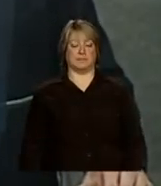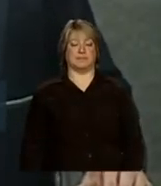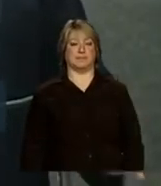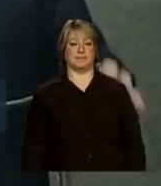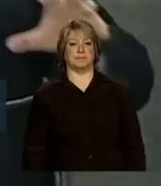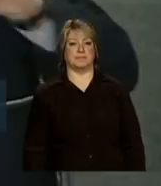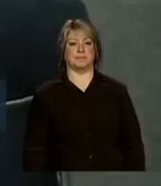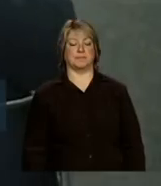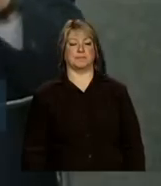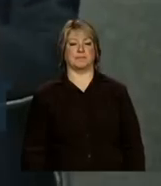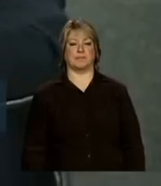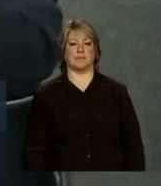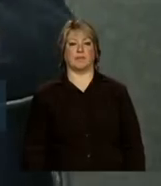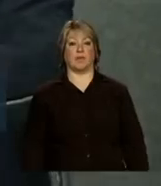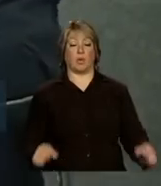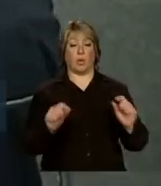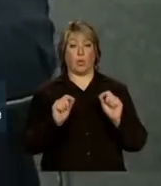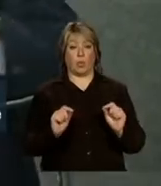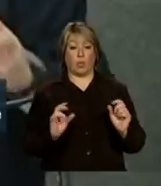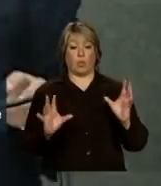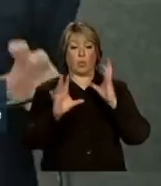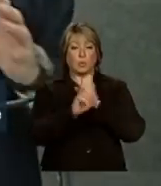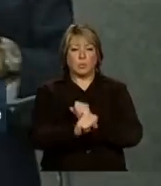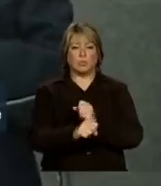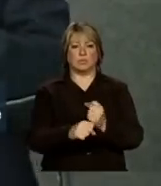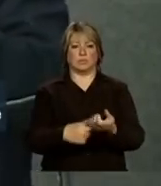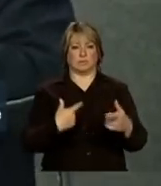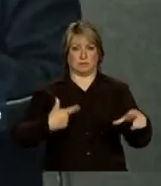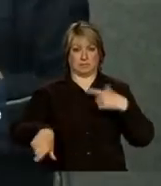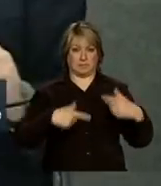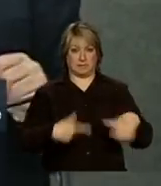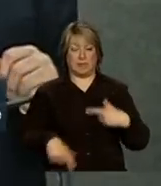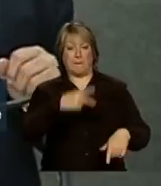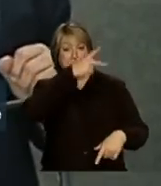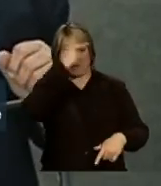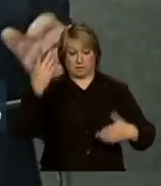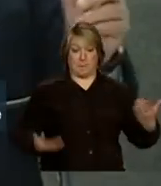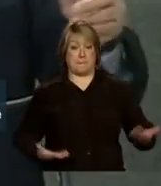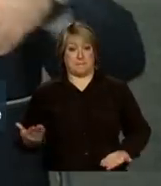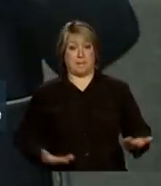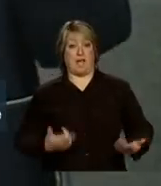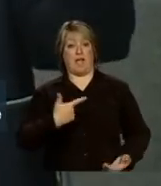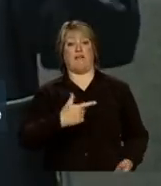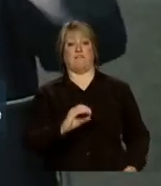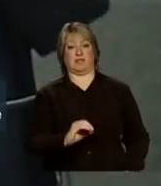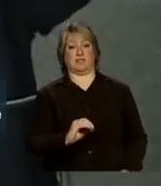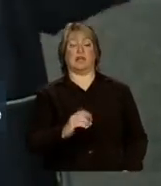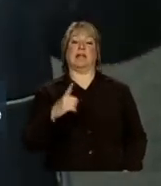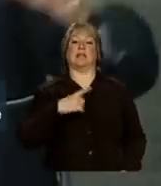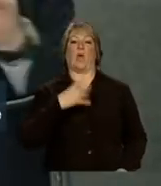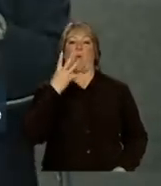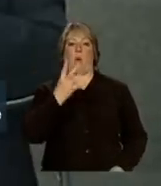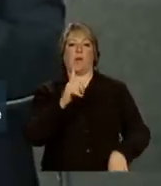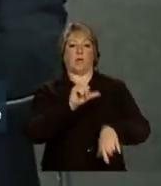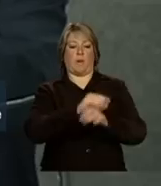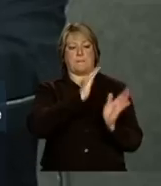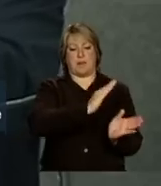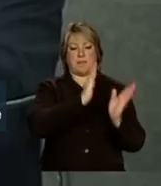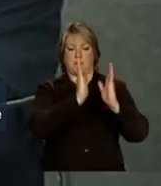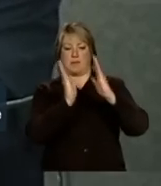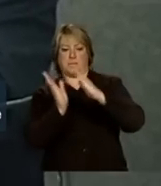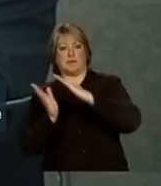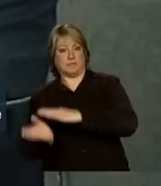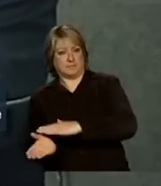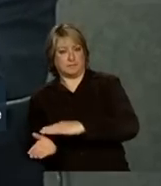meio o turno de operação os operários direto é uma equipe de 20 Operários tá nós trabalhamos quatro turnos são 80 pessoas